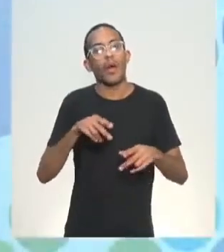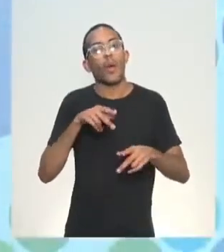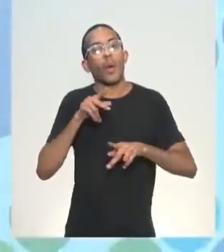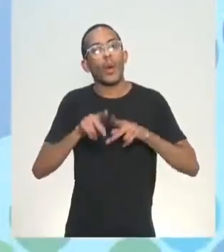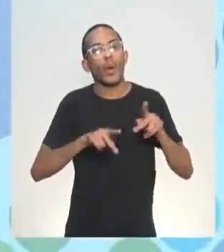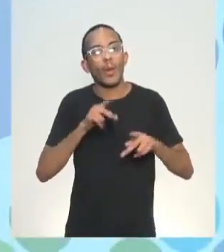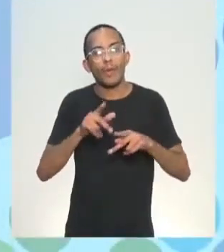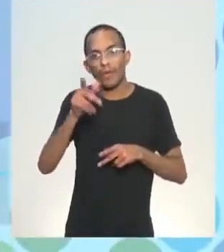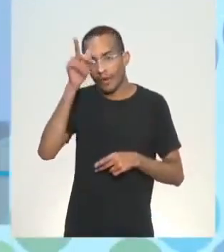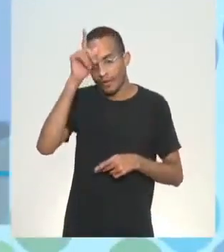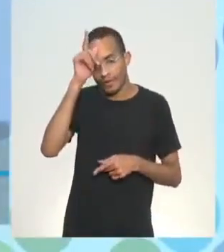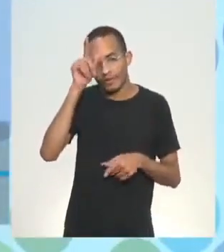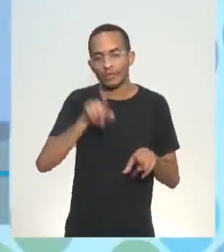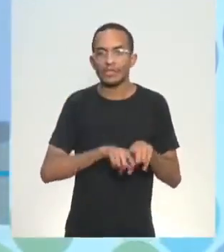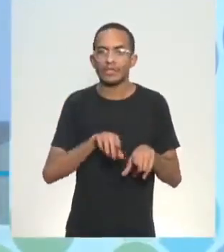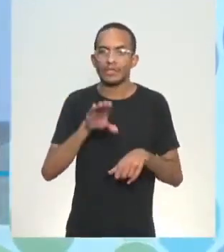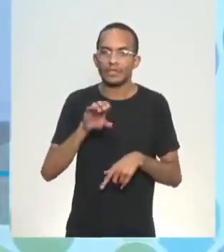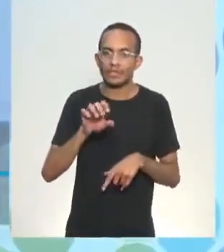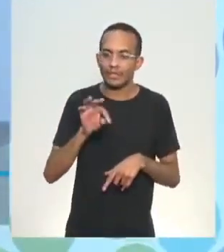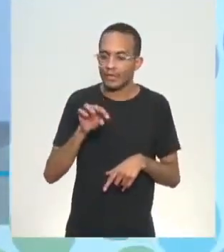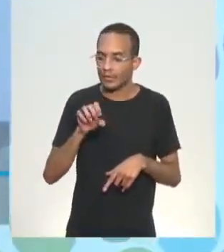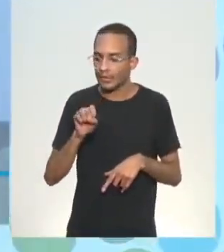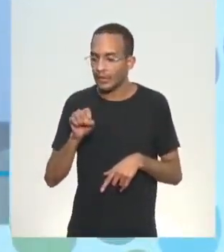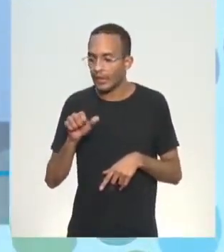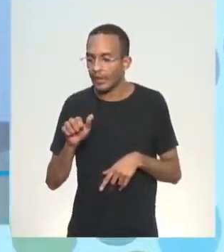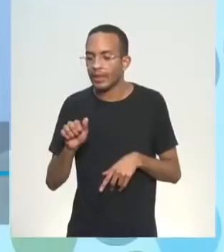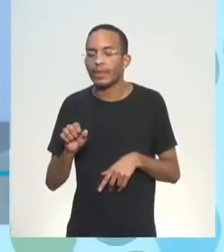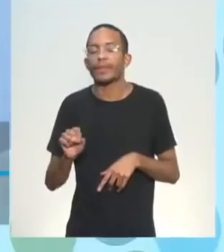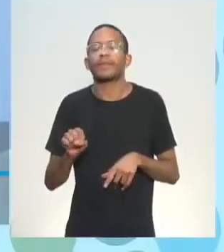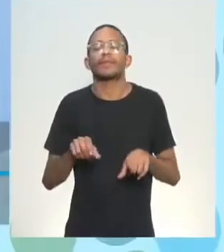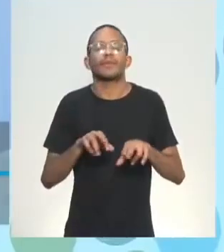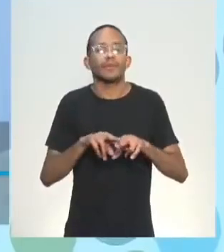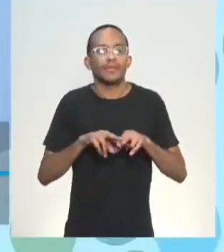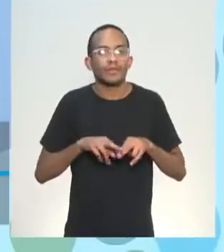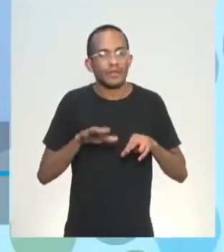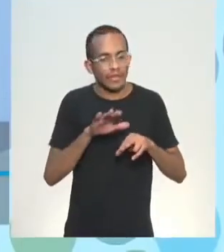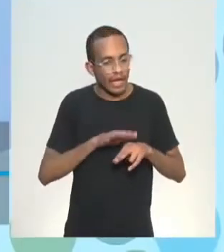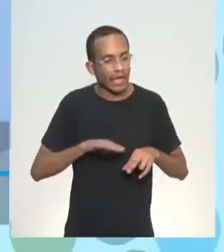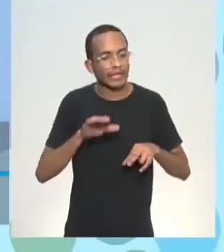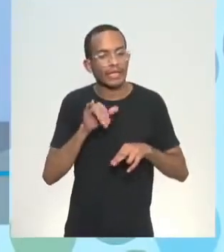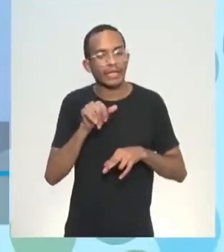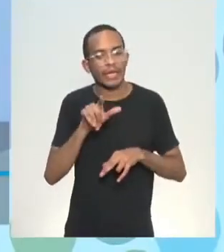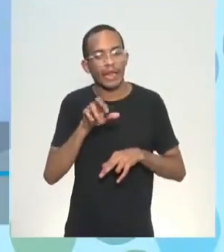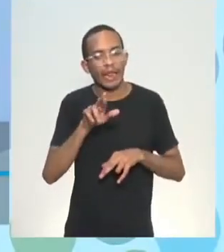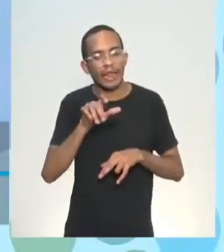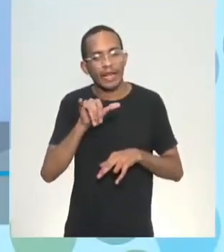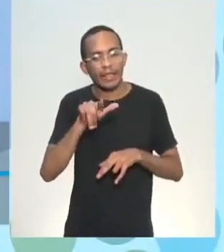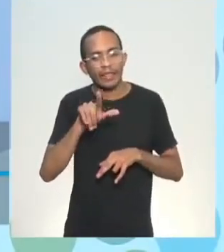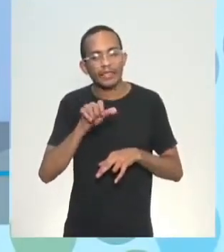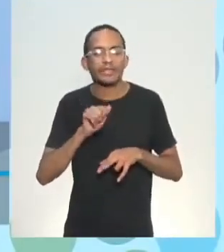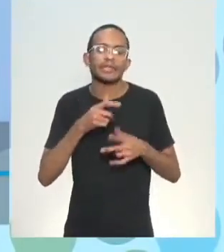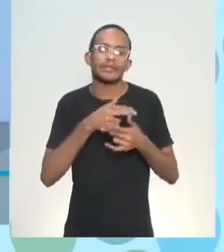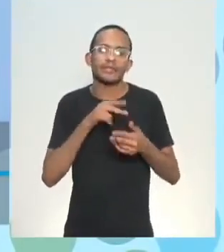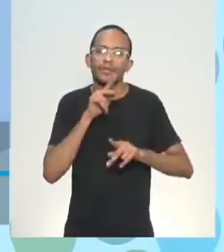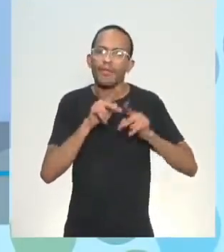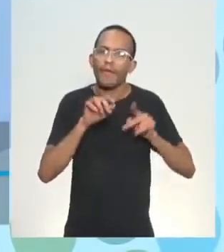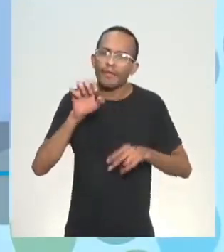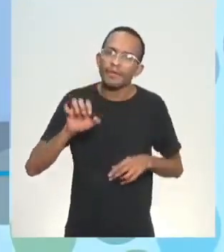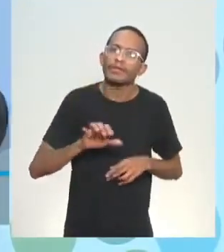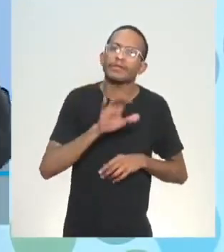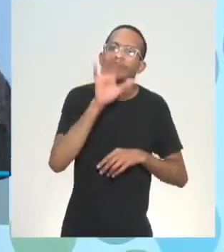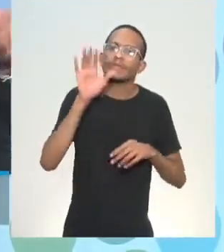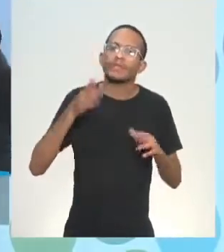chegar, os celtas, né, através dos irlandeses, tá? Então, todos esses povos, né, essas matrizes europeias,